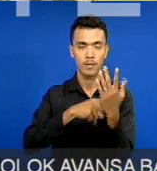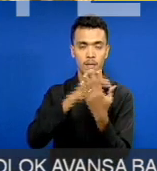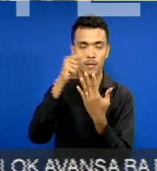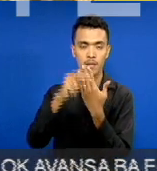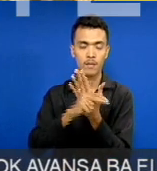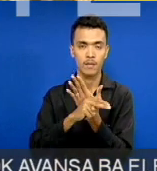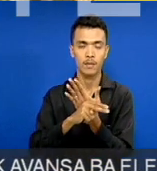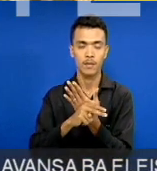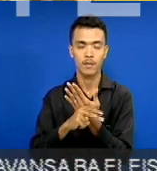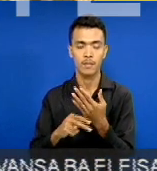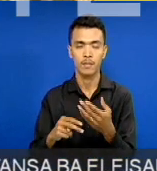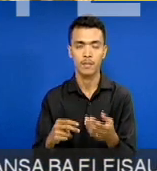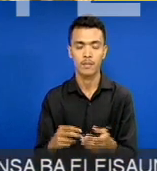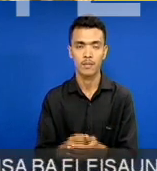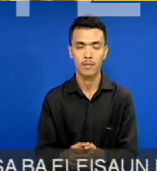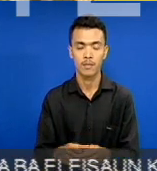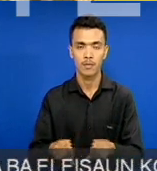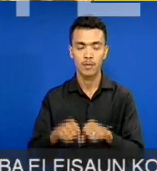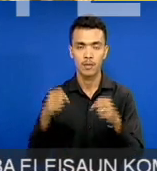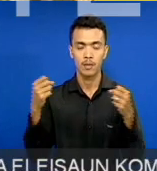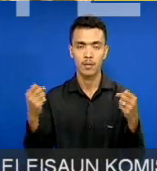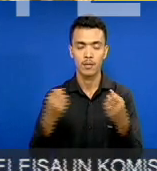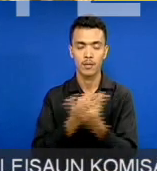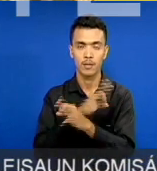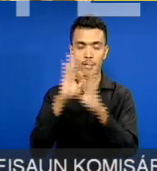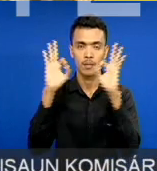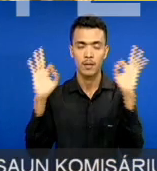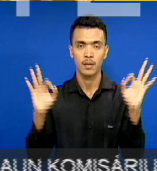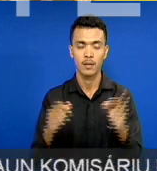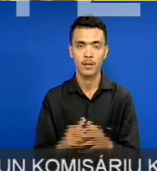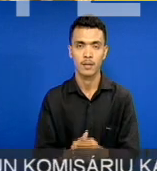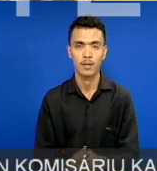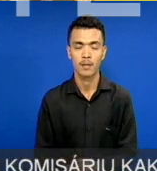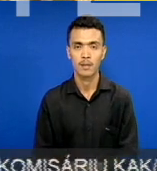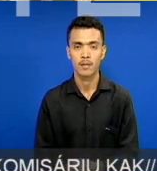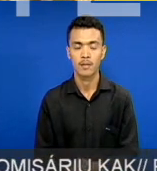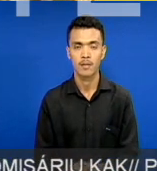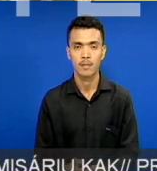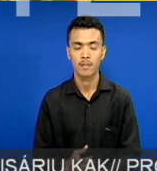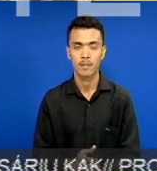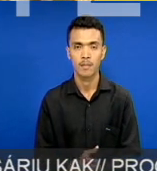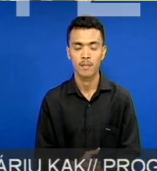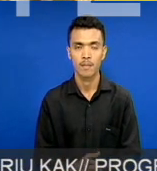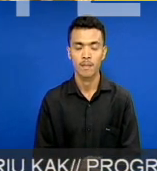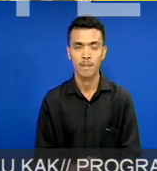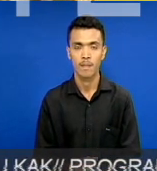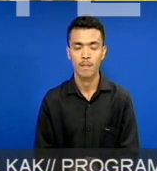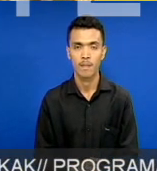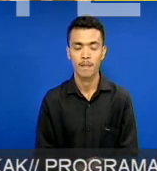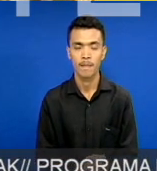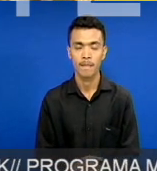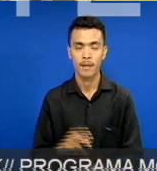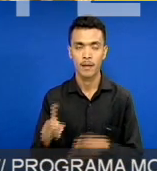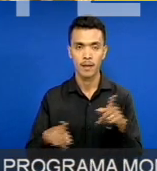sistema tuane expirando. Quando o sistema tuane expira, e te se dá para atualizar, então, é uma bela hora para usar bela acesso, então, como em Rabian, cliente